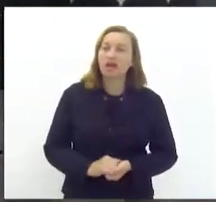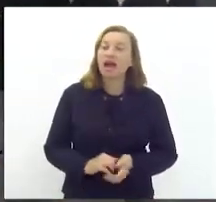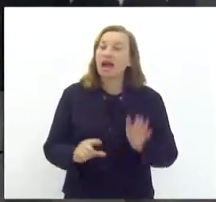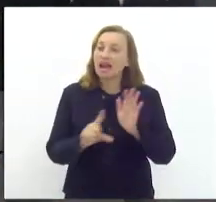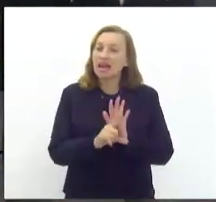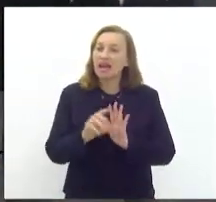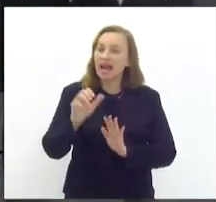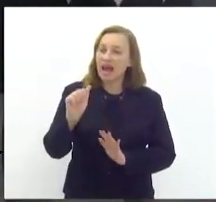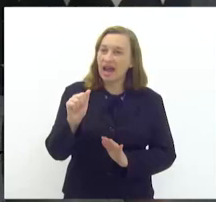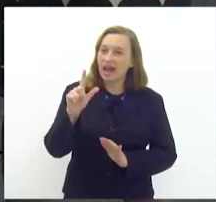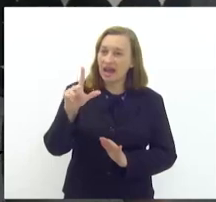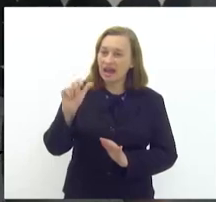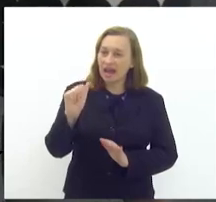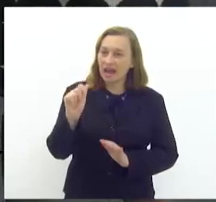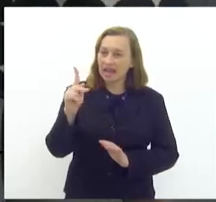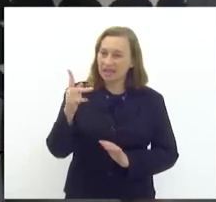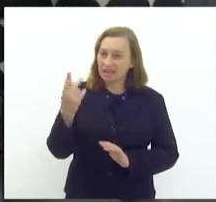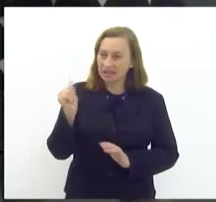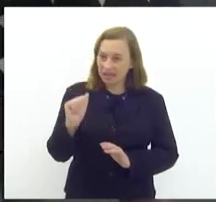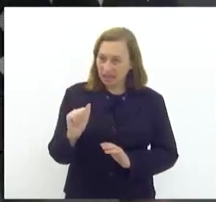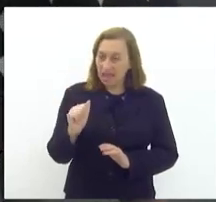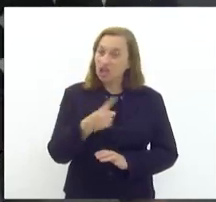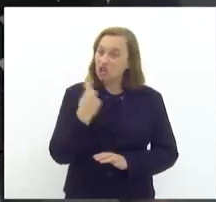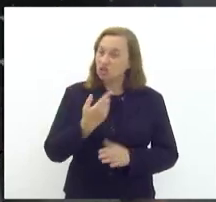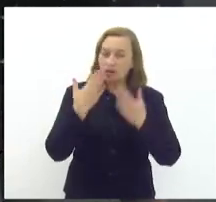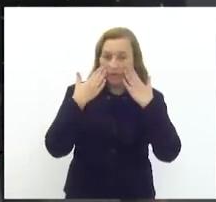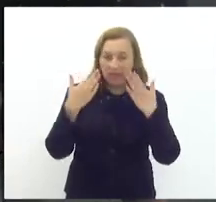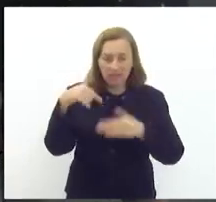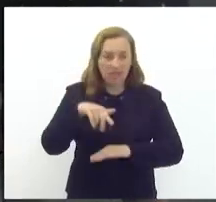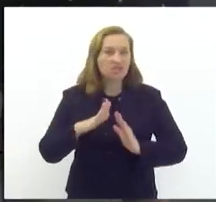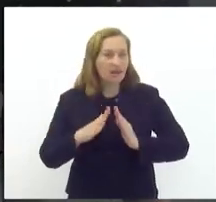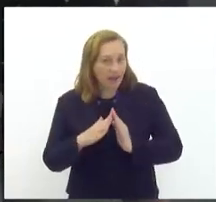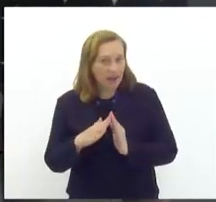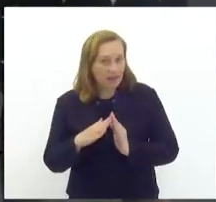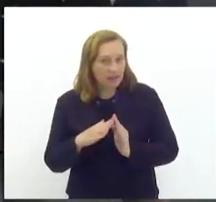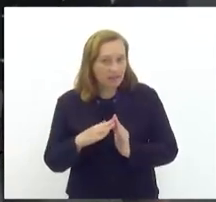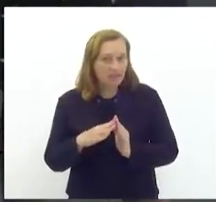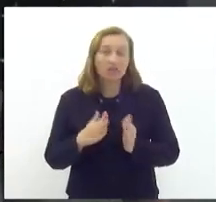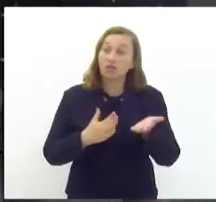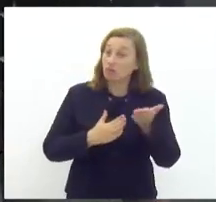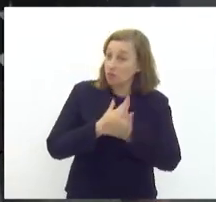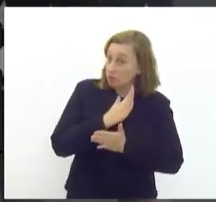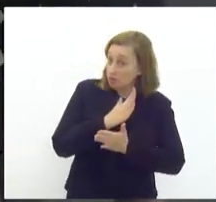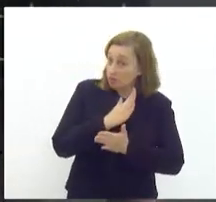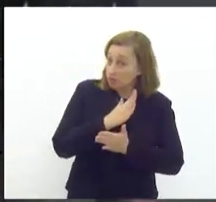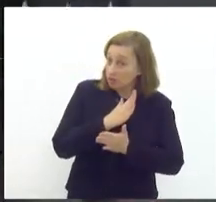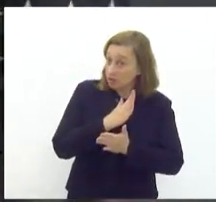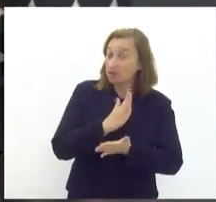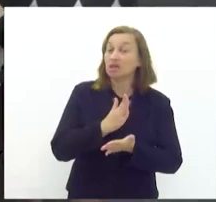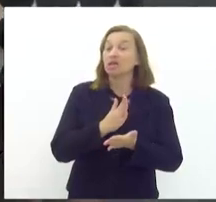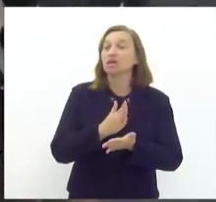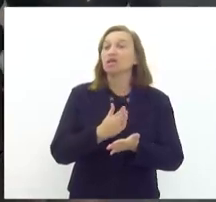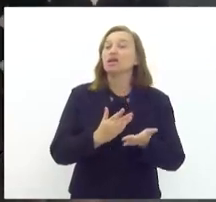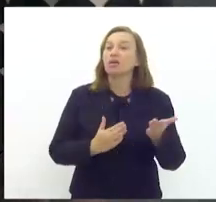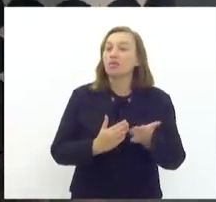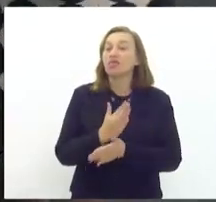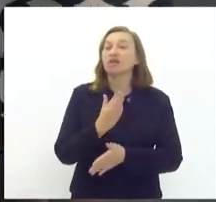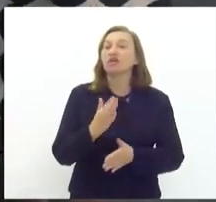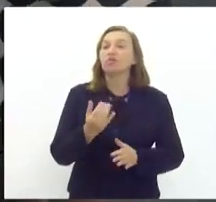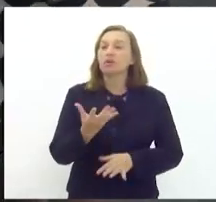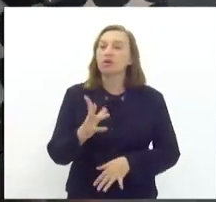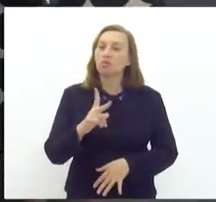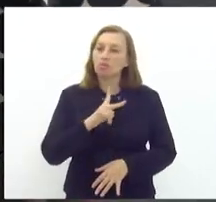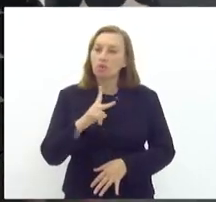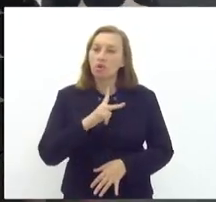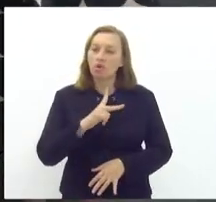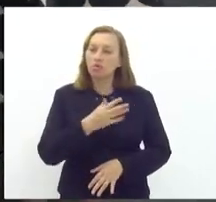que nós é apresentamos nessa casa que foi aprovado e sancionada pelo próprio Governo está